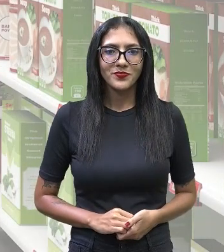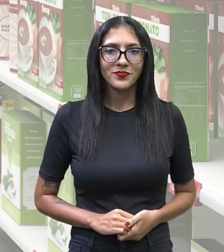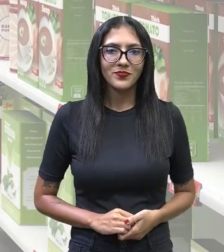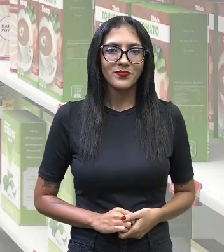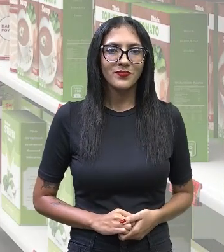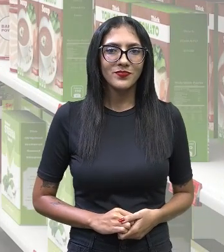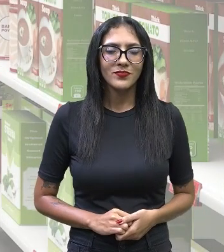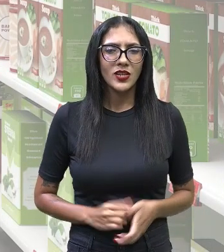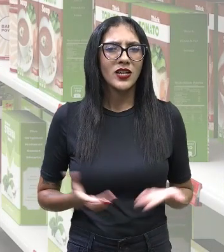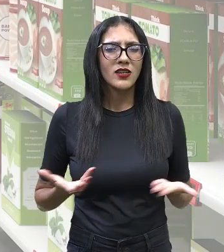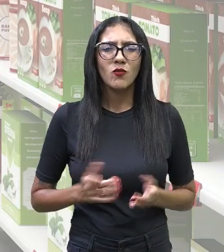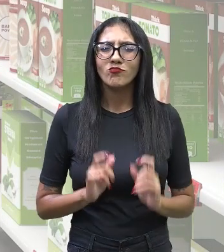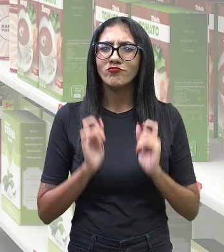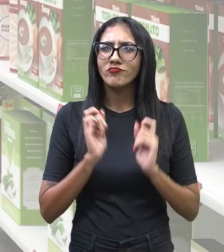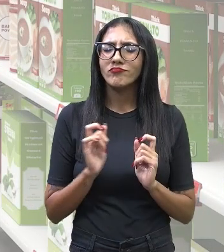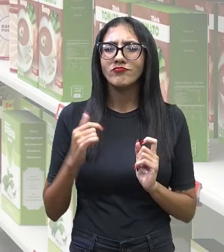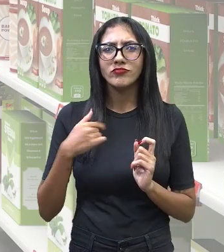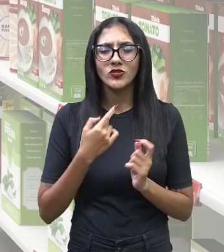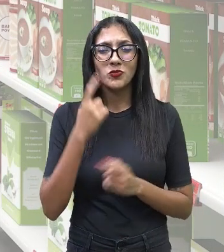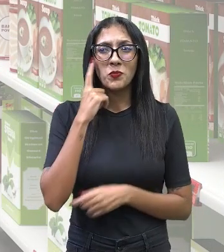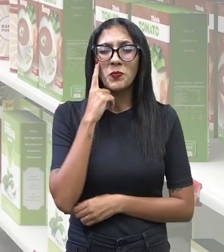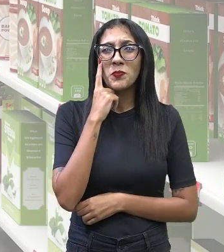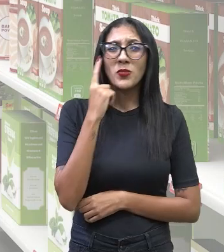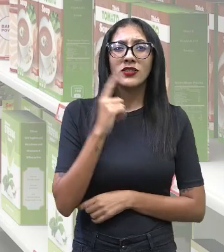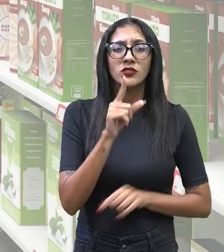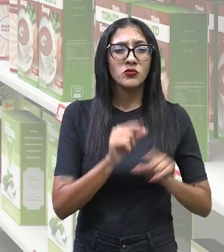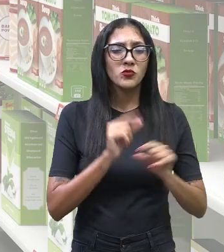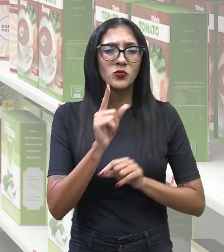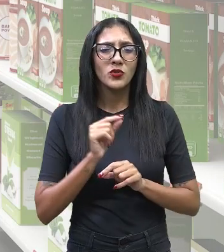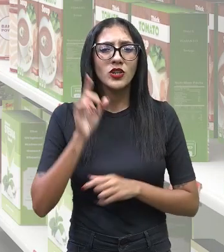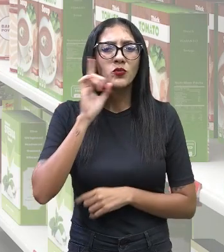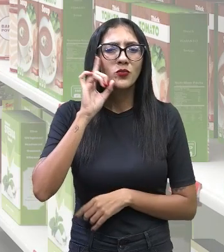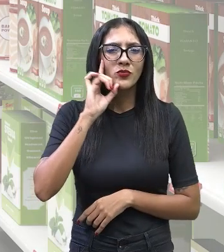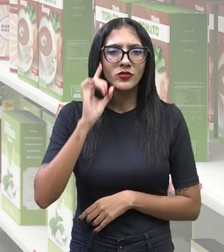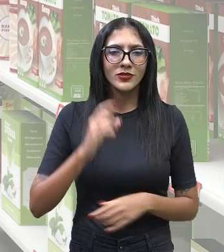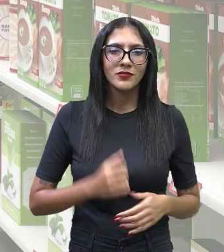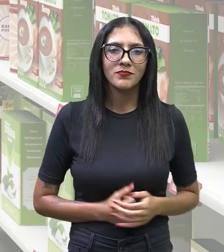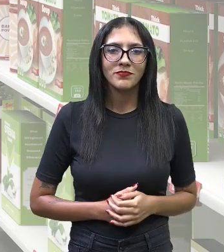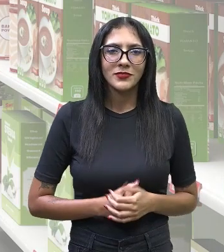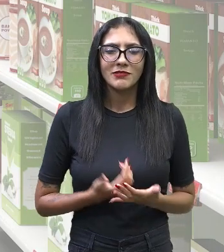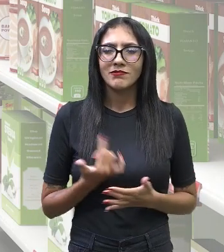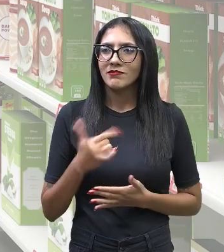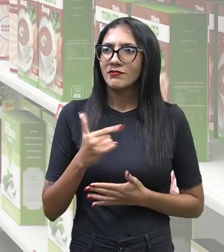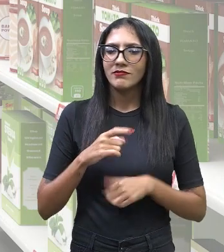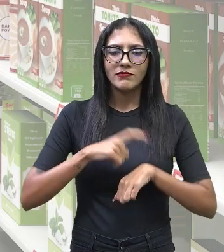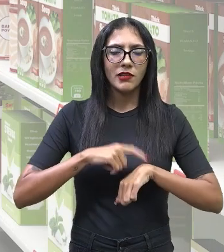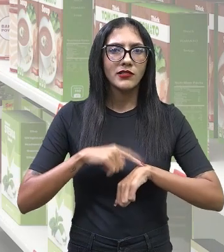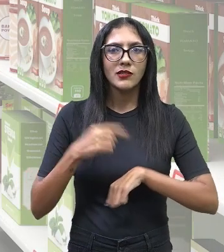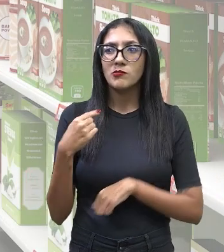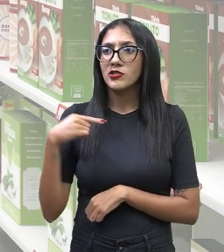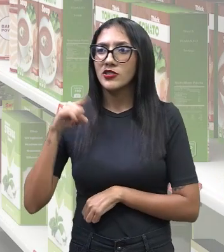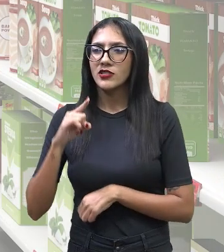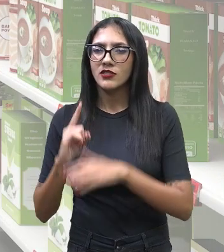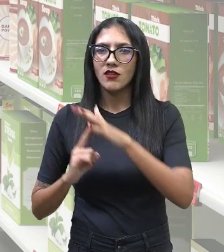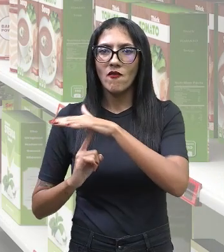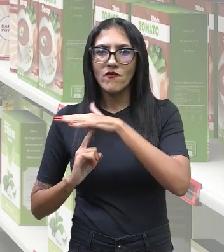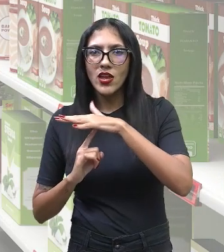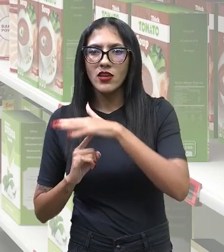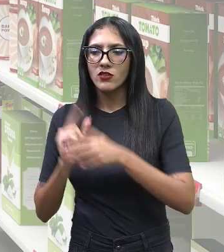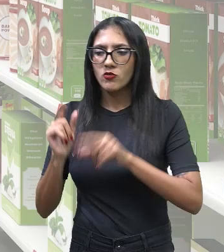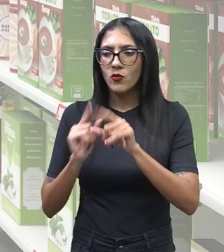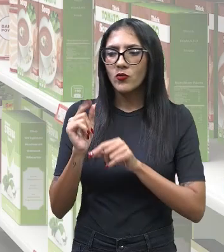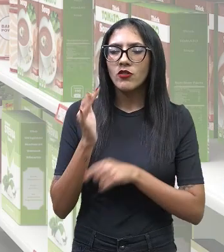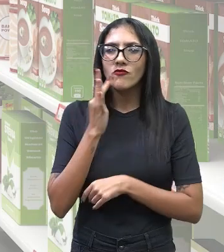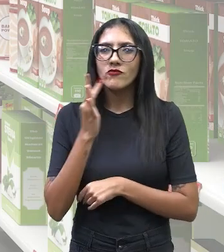eu vou fazer para escolher meus alimentos do dia a dia? Eu não tenho tempo de ir lá na feira, né, para poder escolher